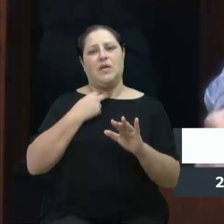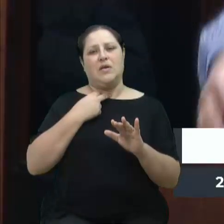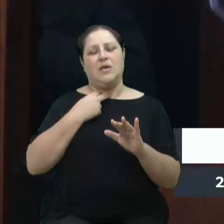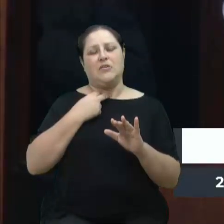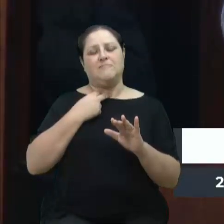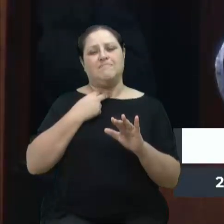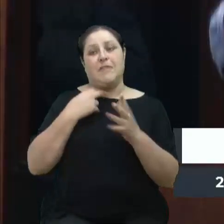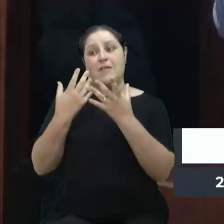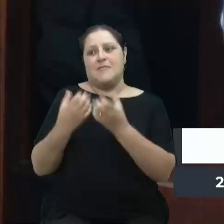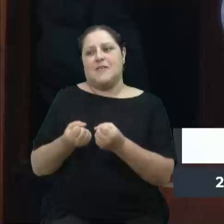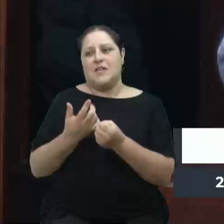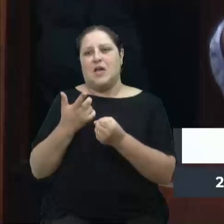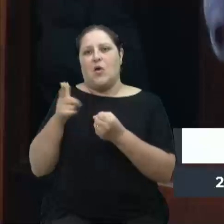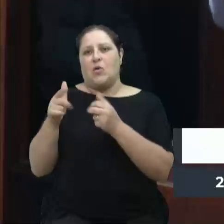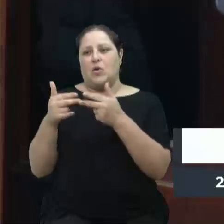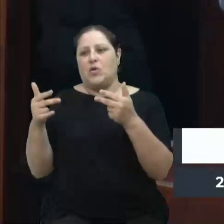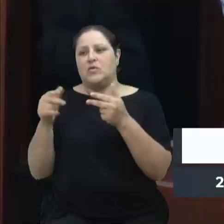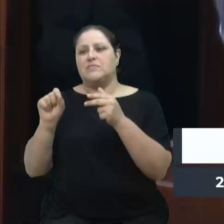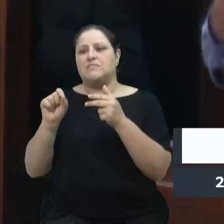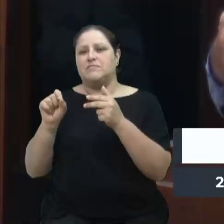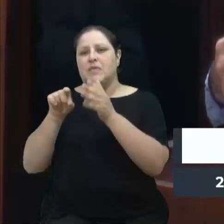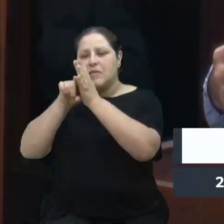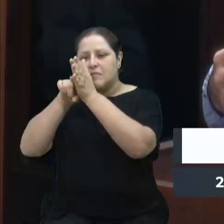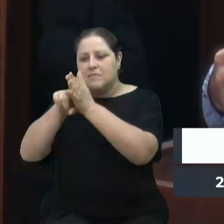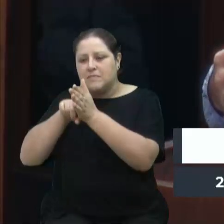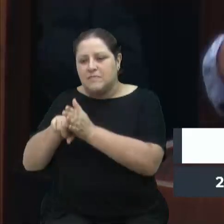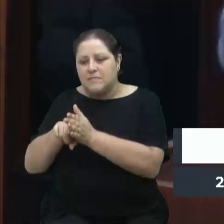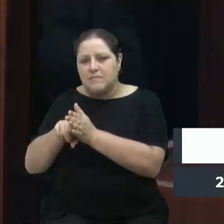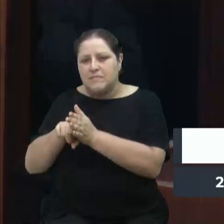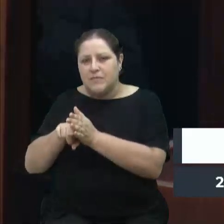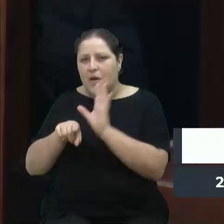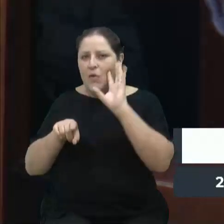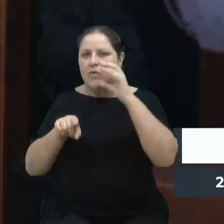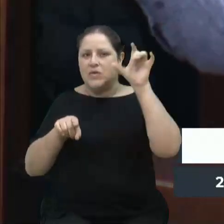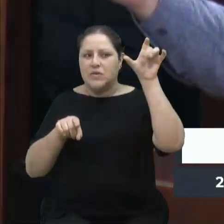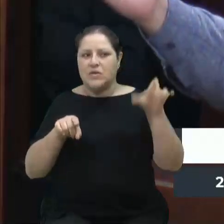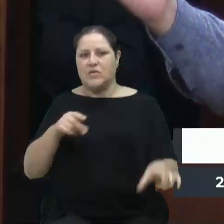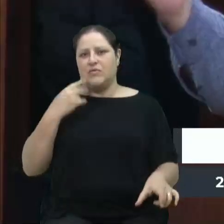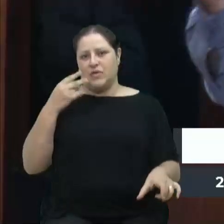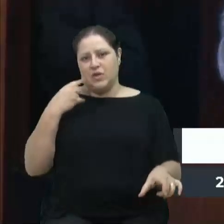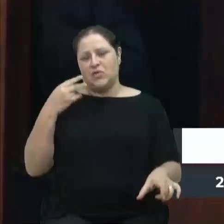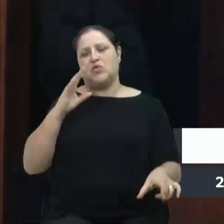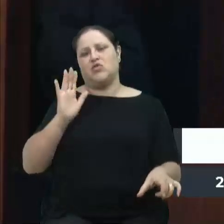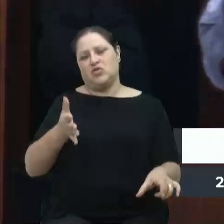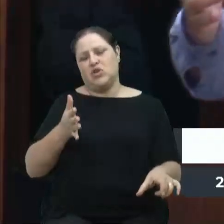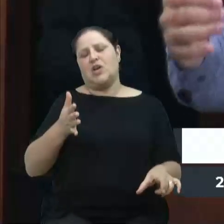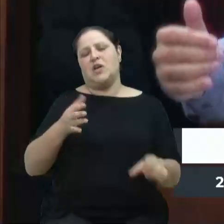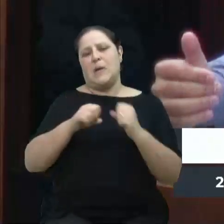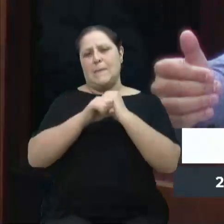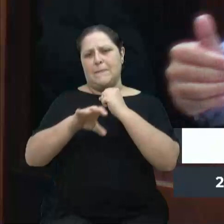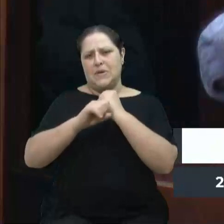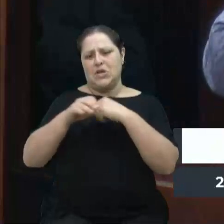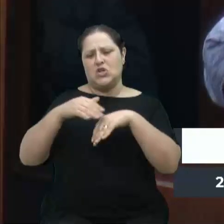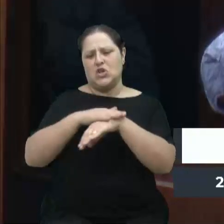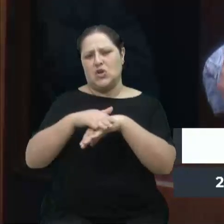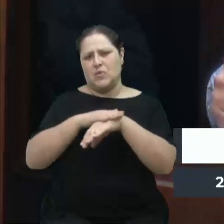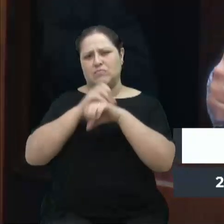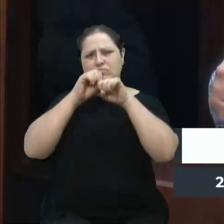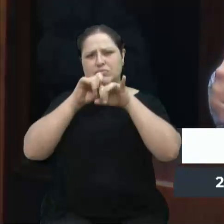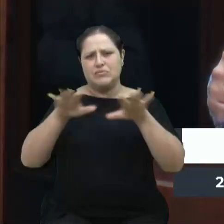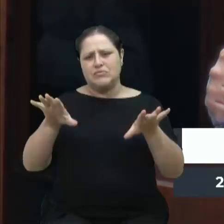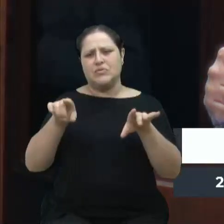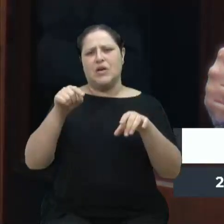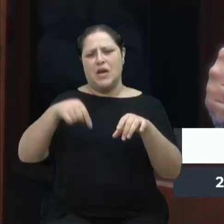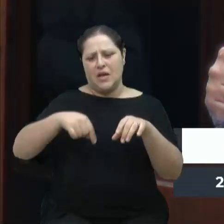se averigue um caso de um vereador, amplamente discutido pela mídia, conversado aqui,